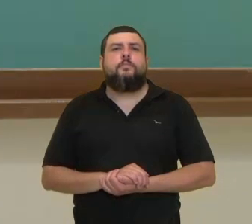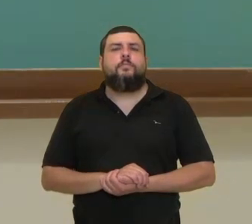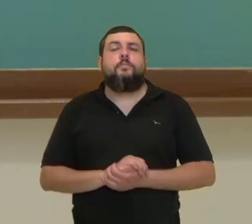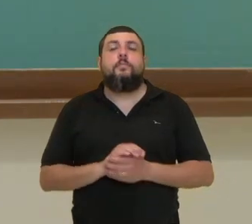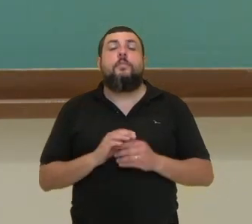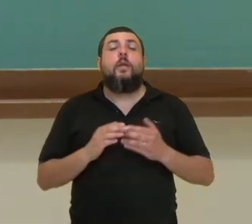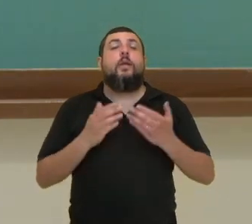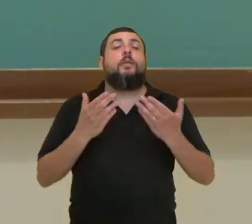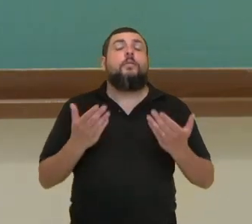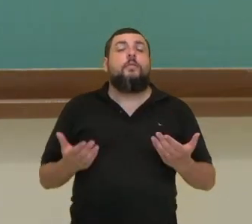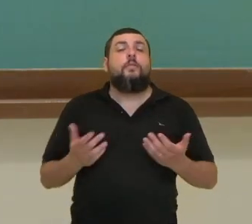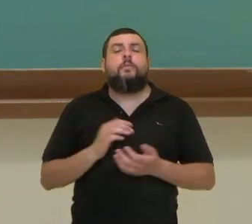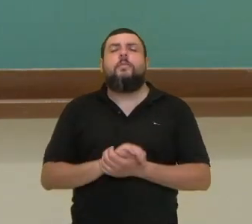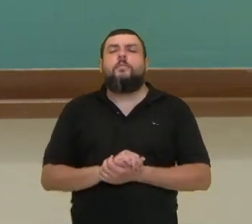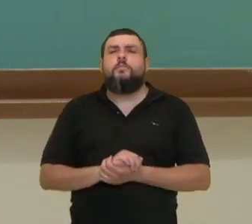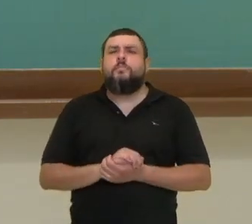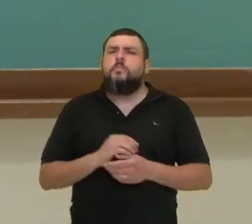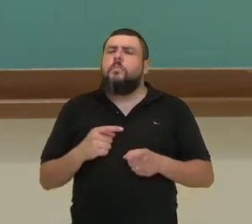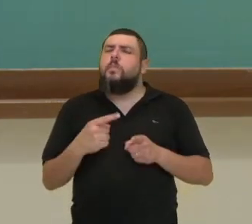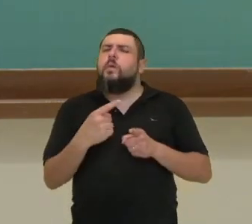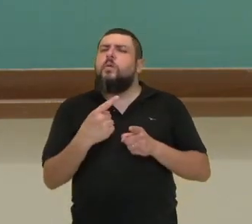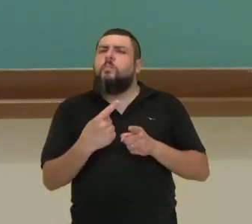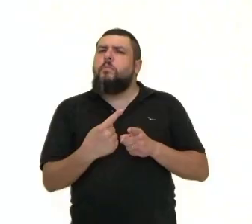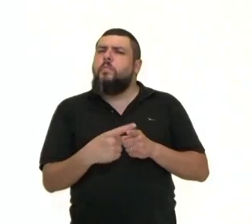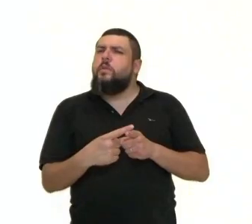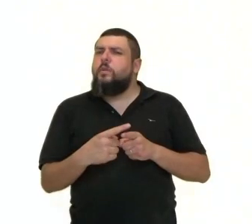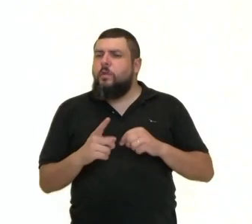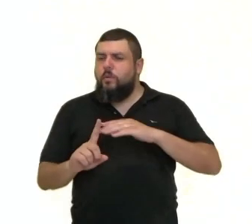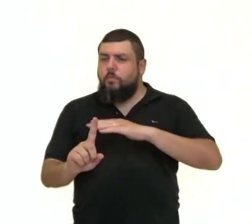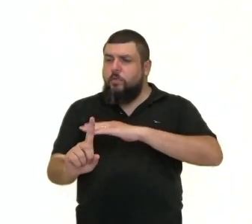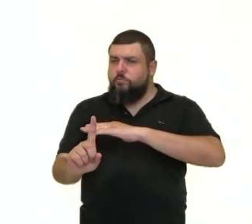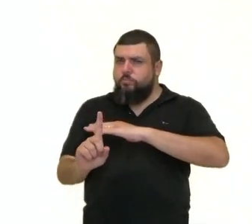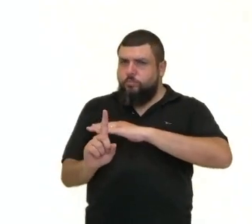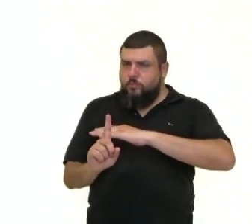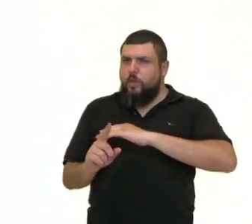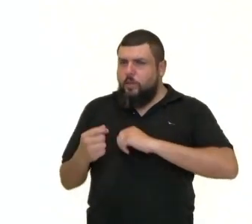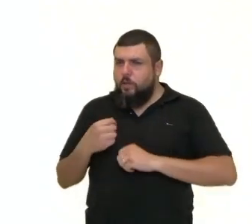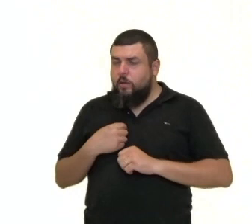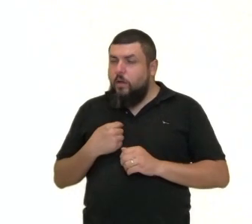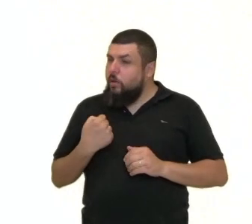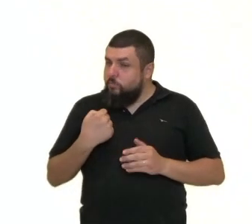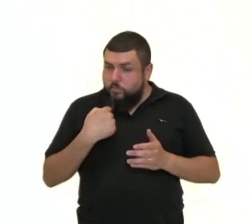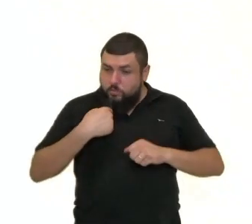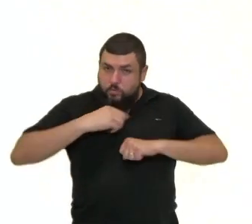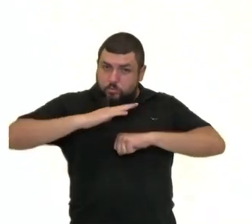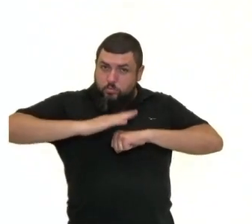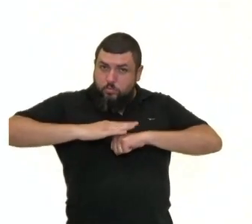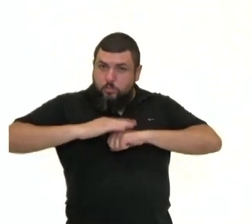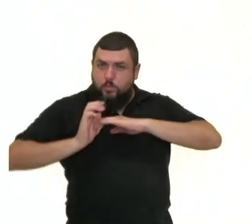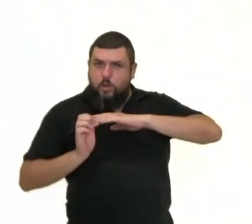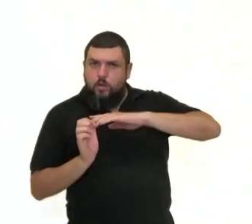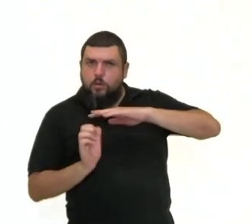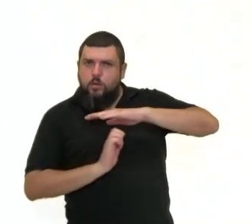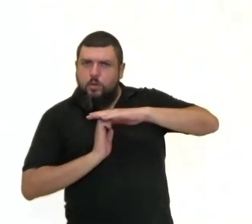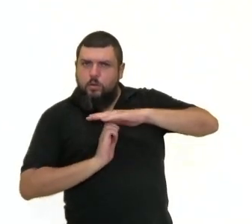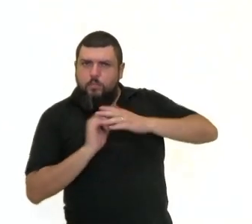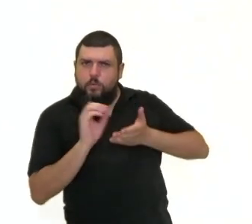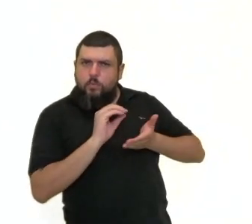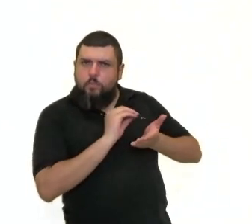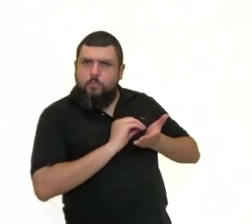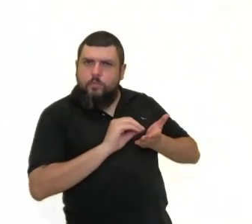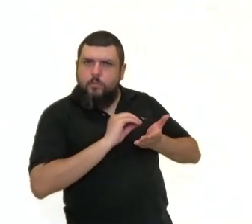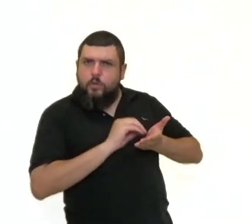Então, estudantes, por que o atendente deve fornecer um número de protocolo ao